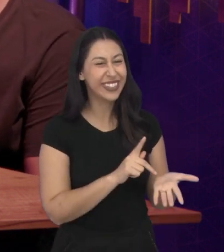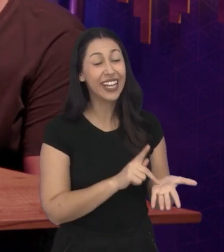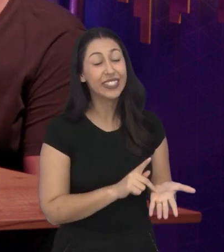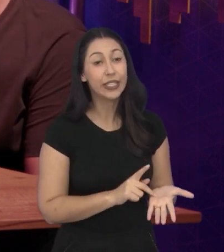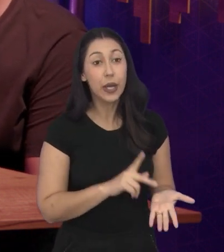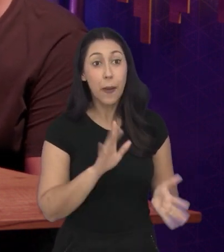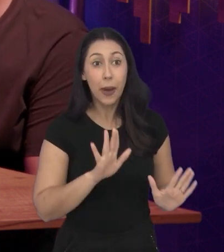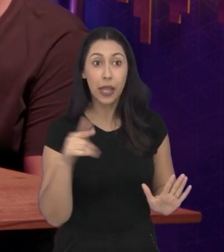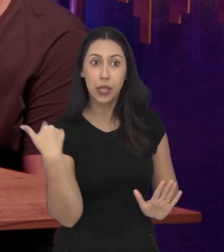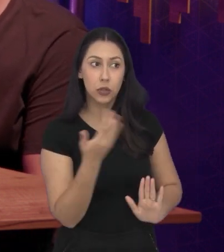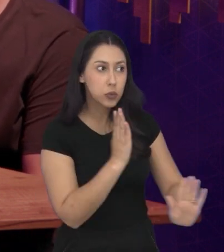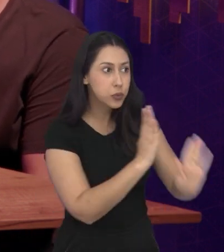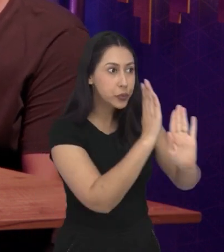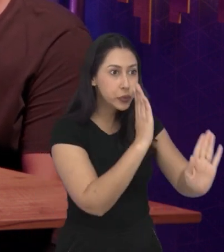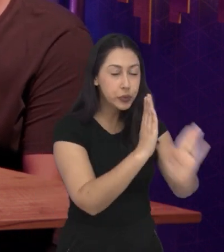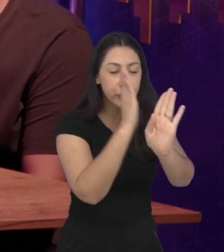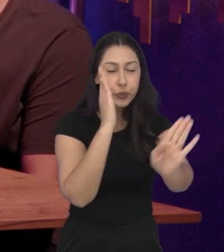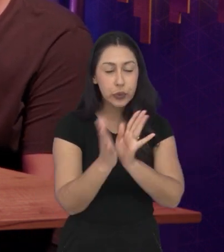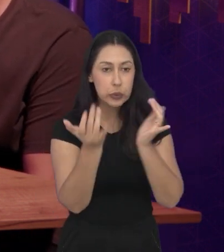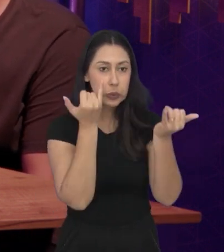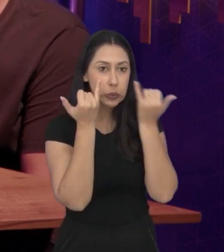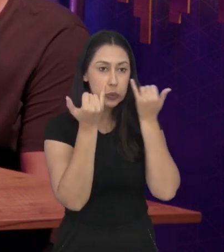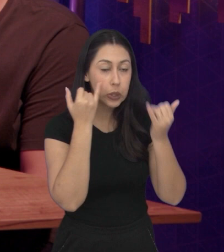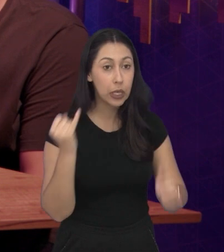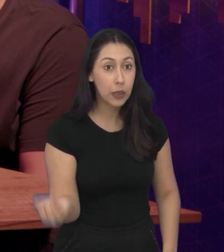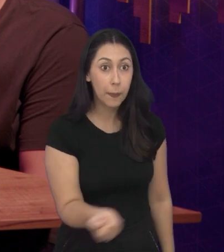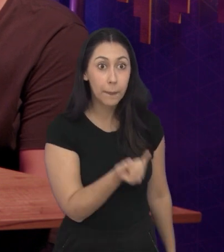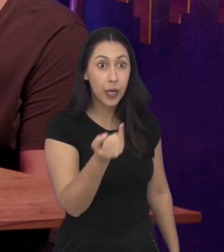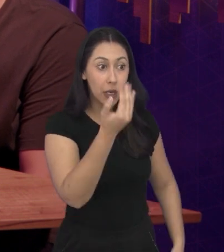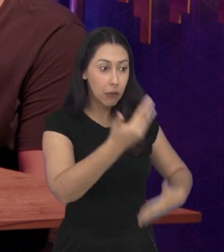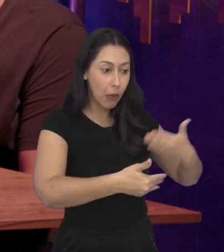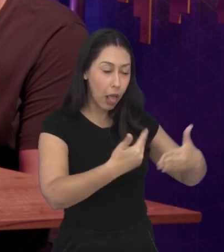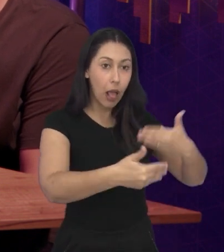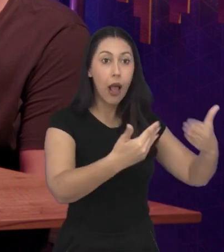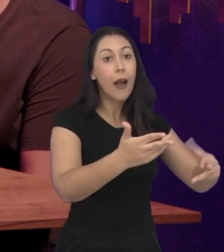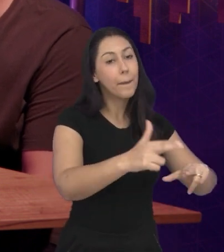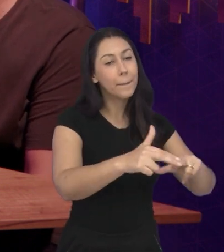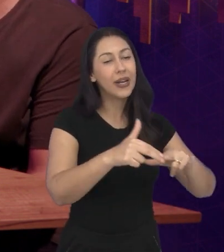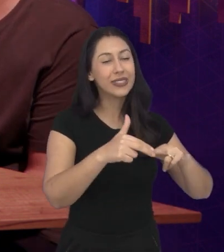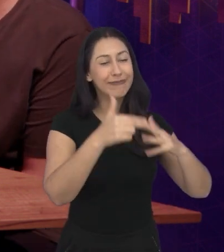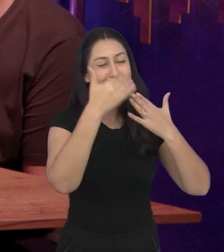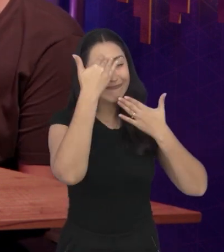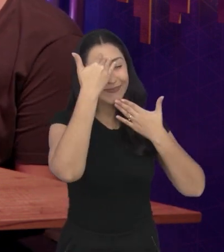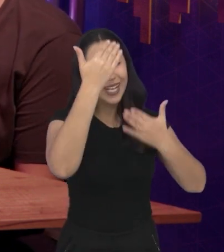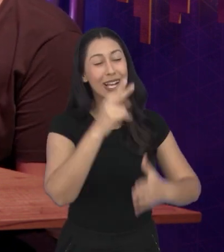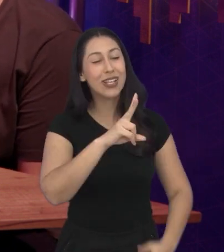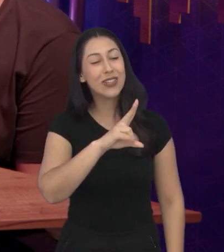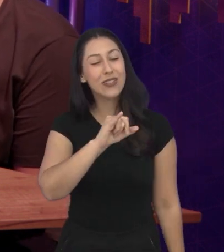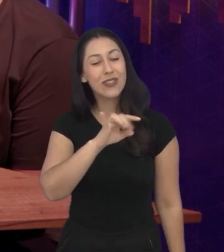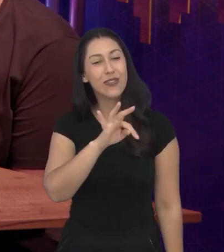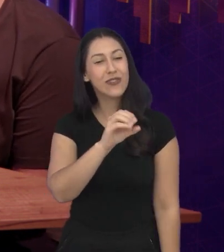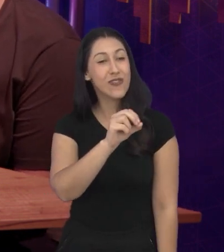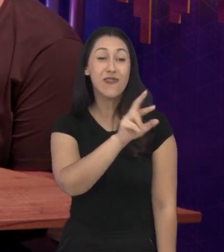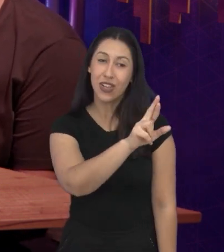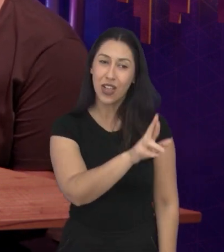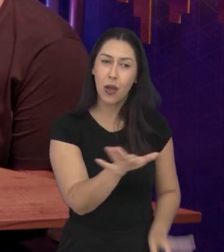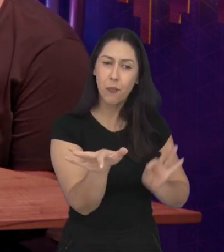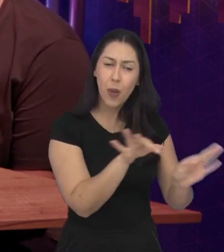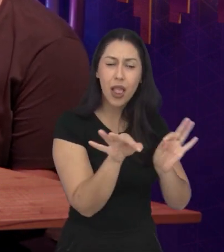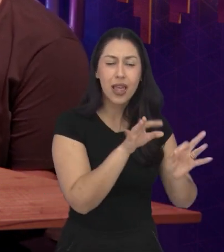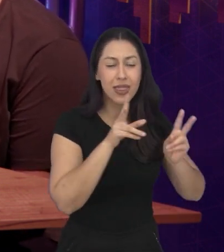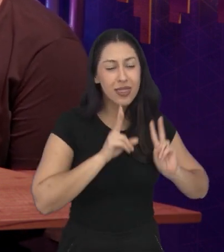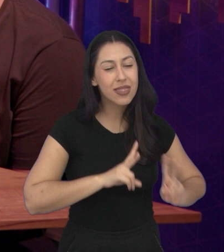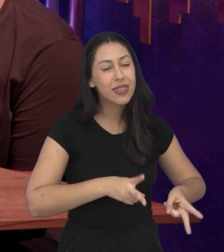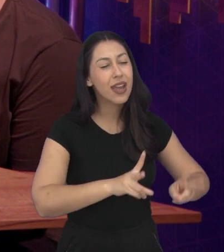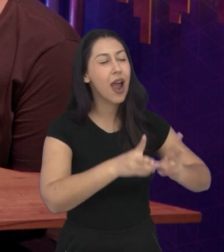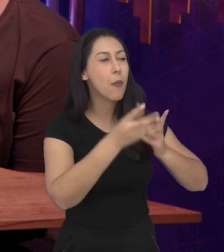acabou descobrindo várias informações muito importantes, né, pra gente desenvolver esse tema. Inclusive, muito obrigada ao Vitor Fraqueta, o nosso produtor do Pode Ser,